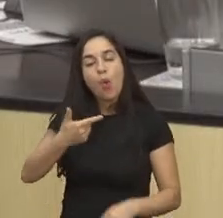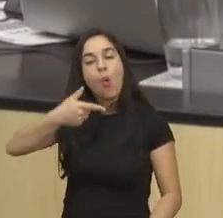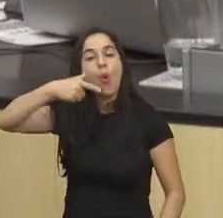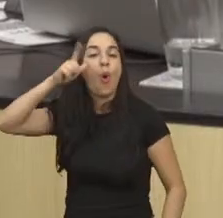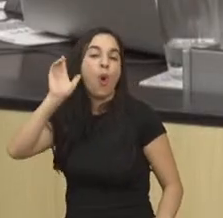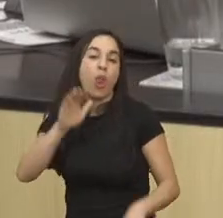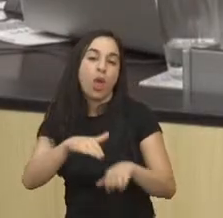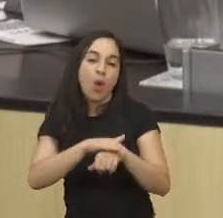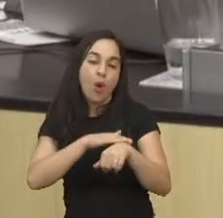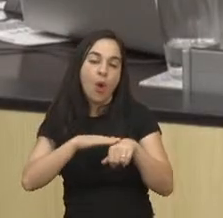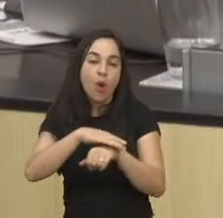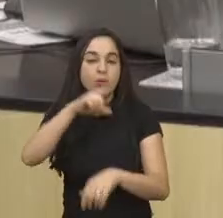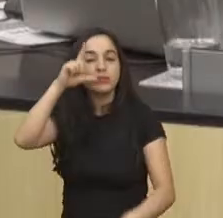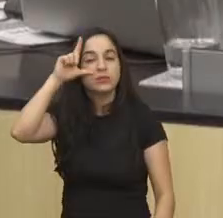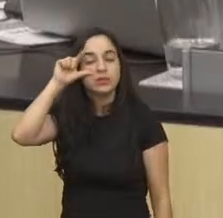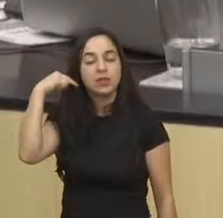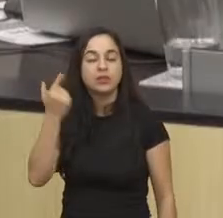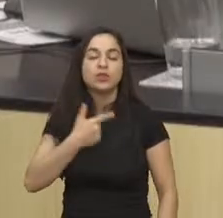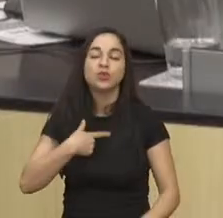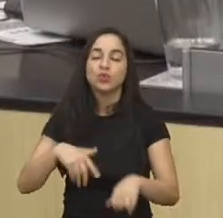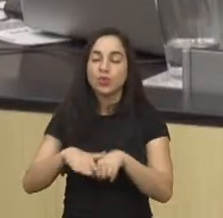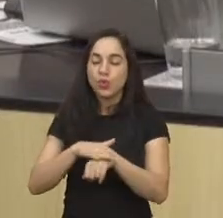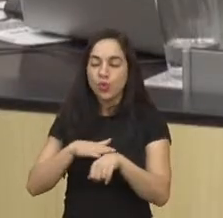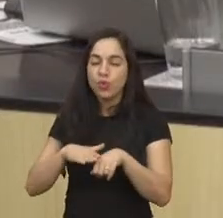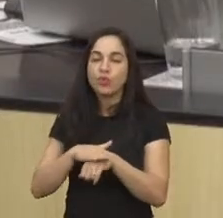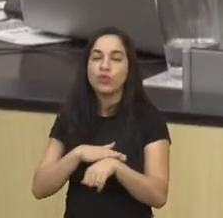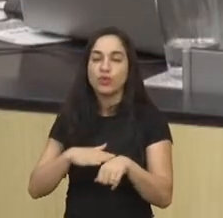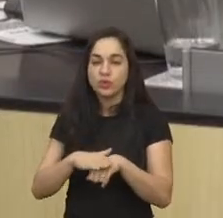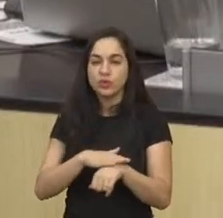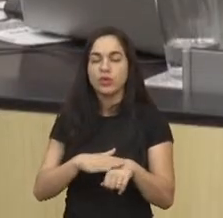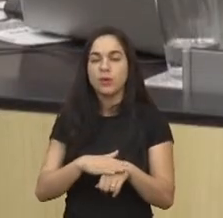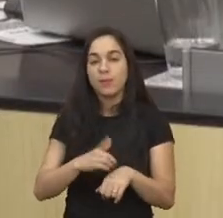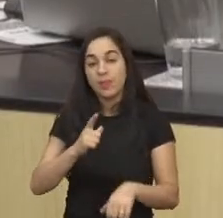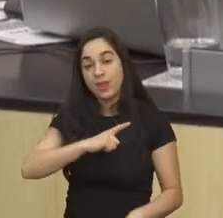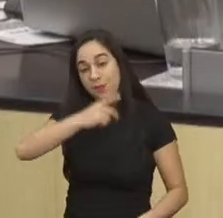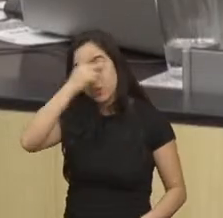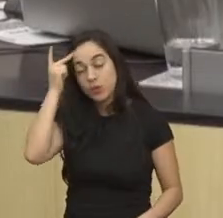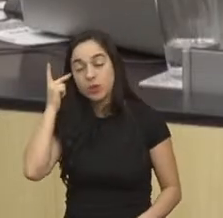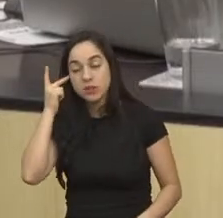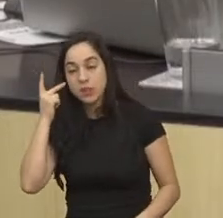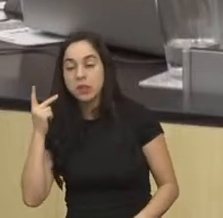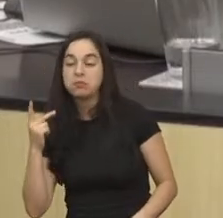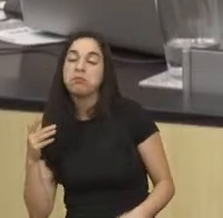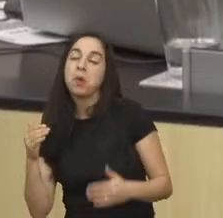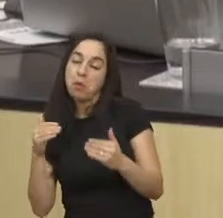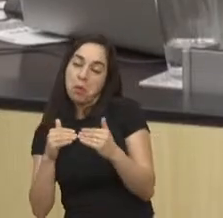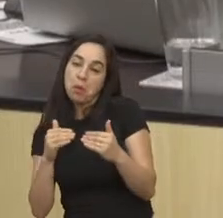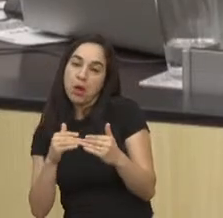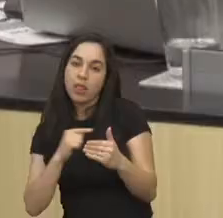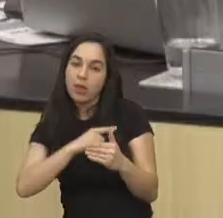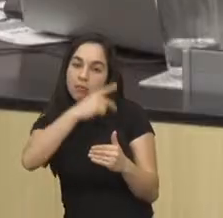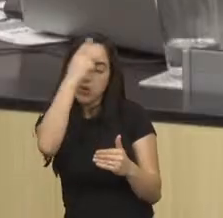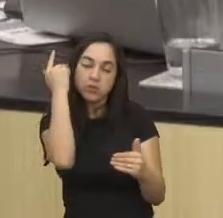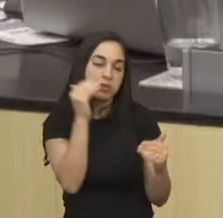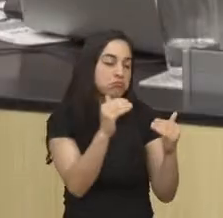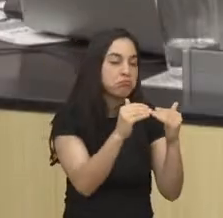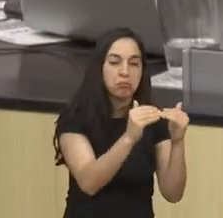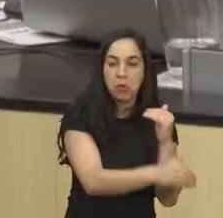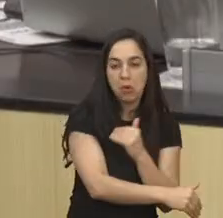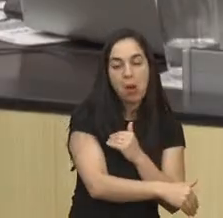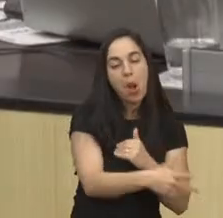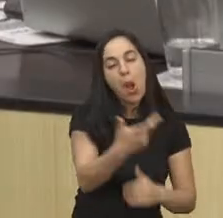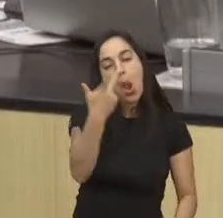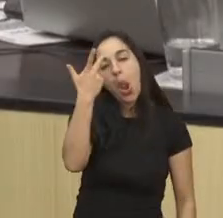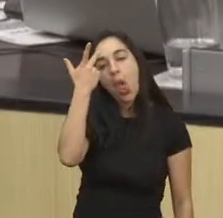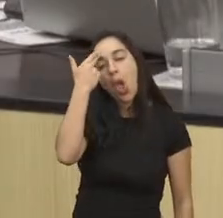pouco de algumas mãezinhas. A gente sabe que tem as pessoas que concordam, tem as pessoas que não concordam. Isso em tudo na vida, a gente